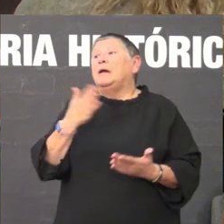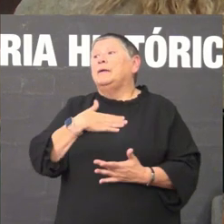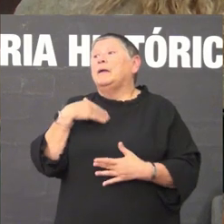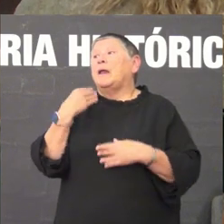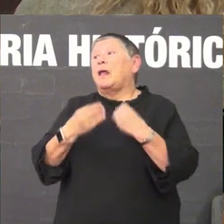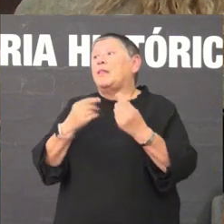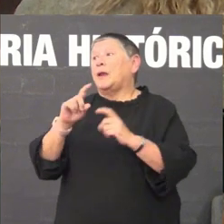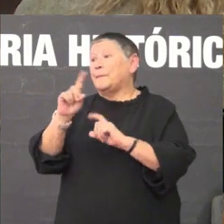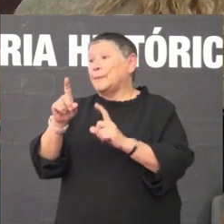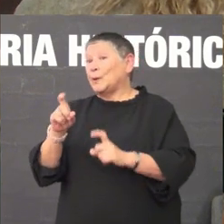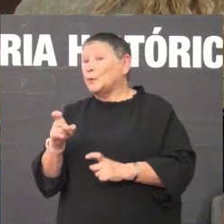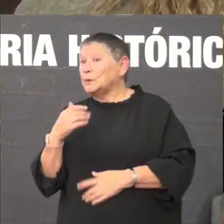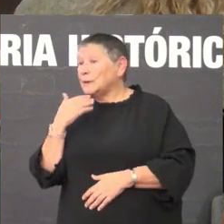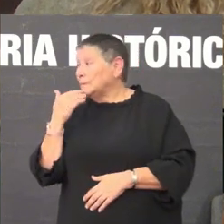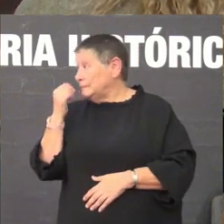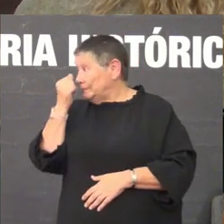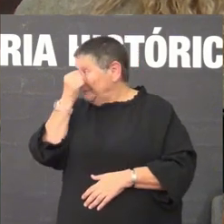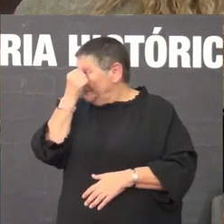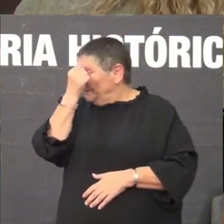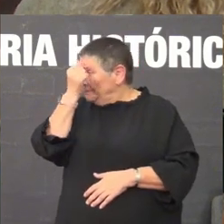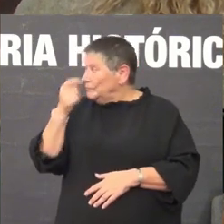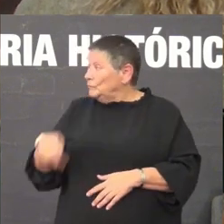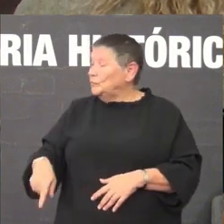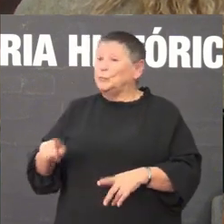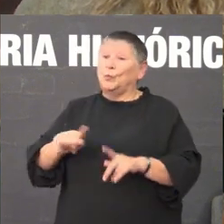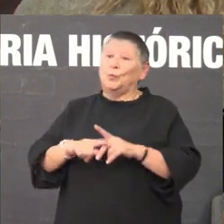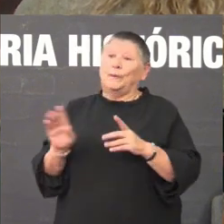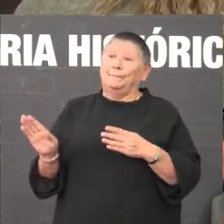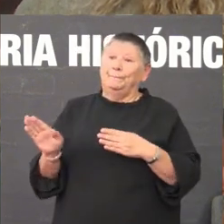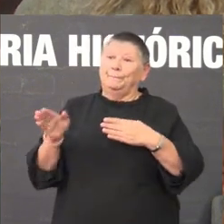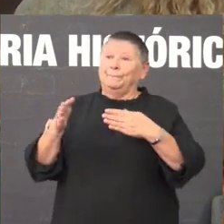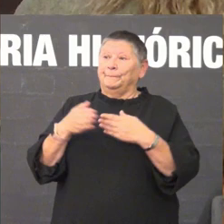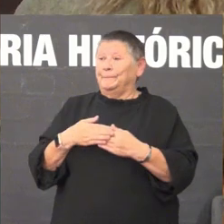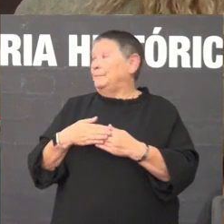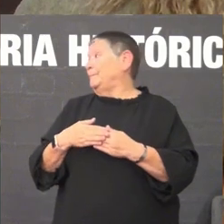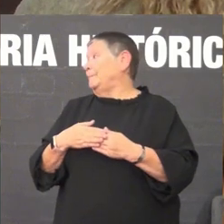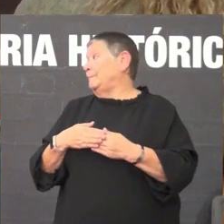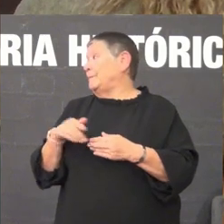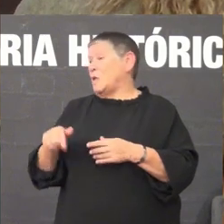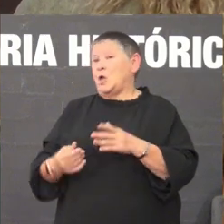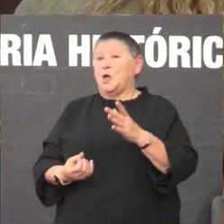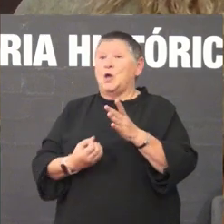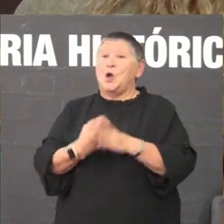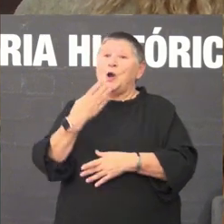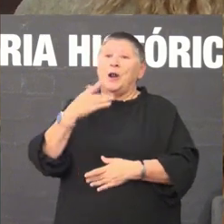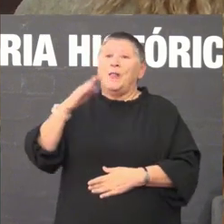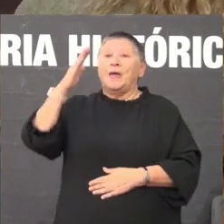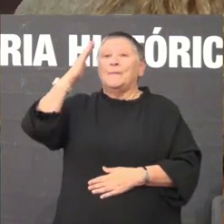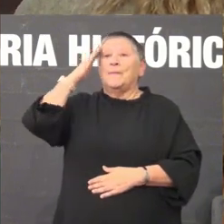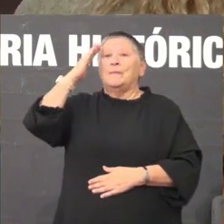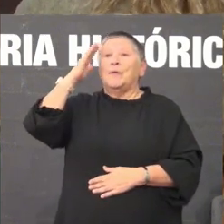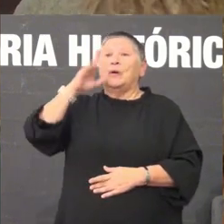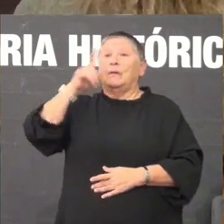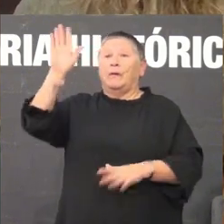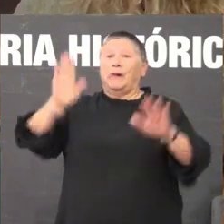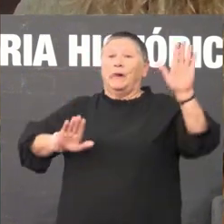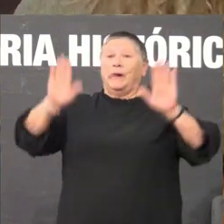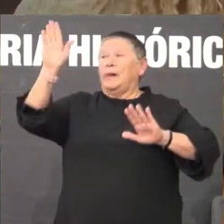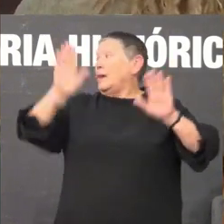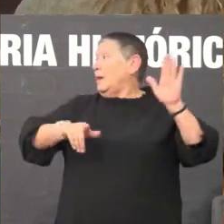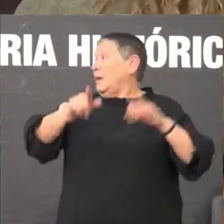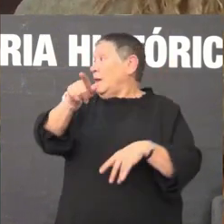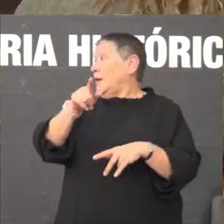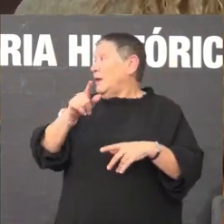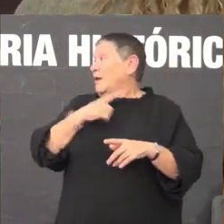cuestión. Bueno, pois poñemos aquí o broche a estas xornadas de memoria histórica, non?